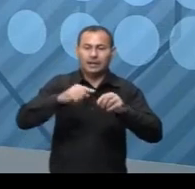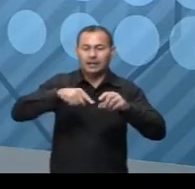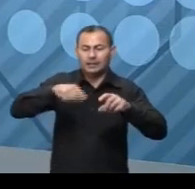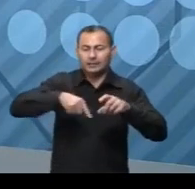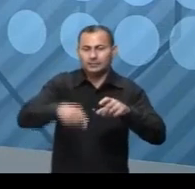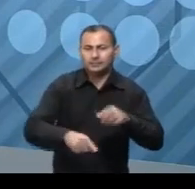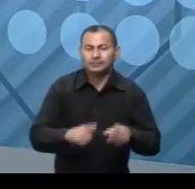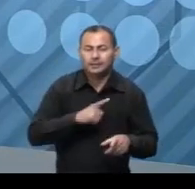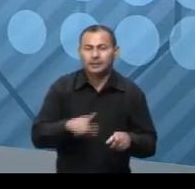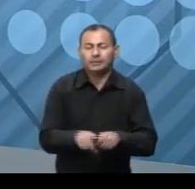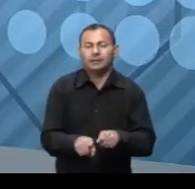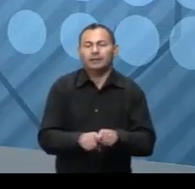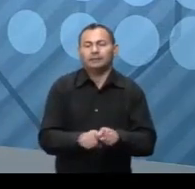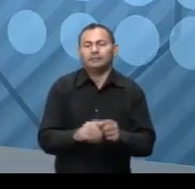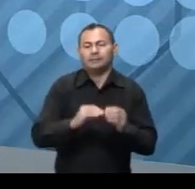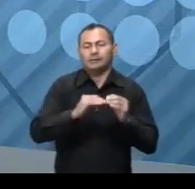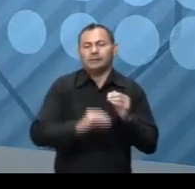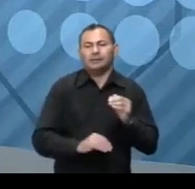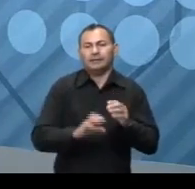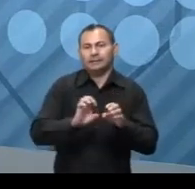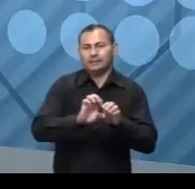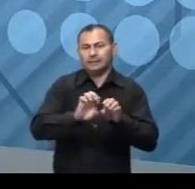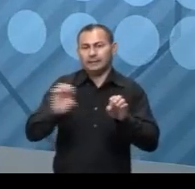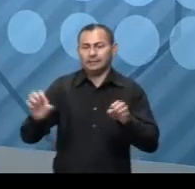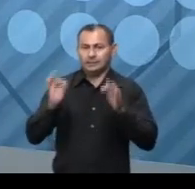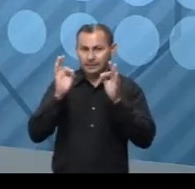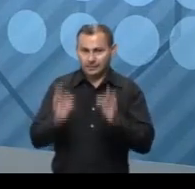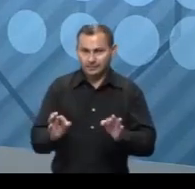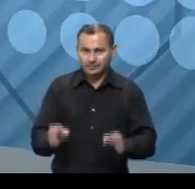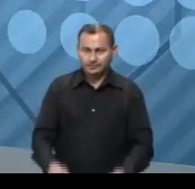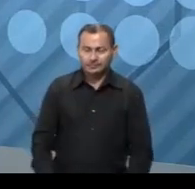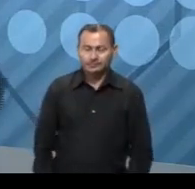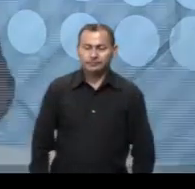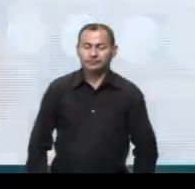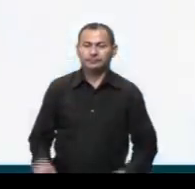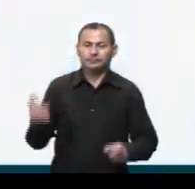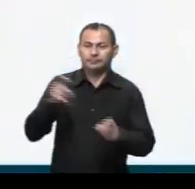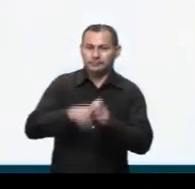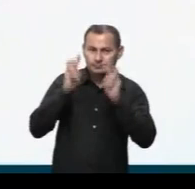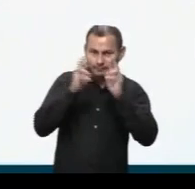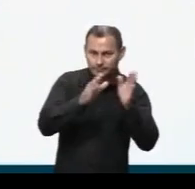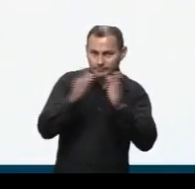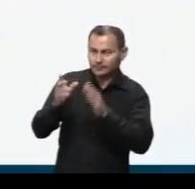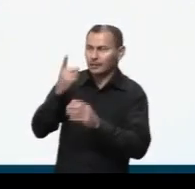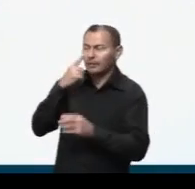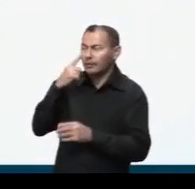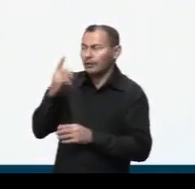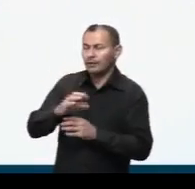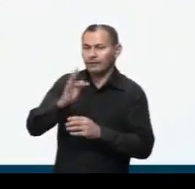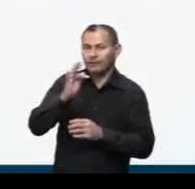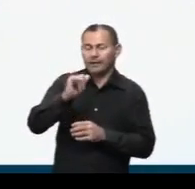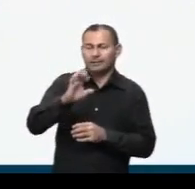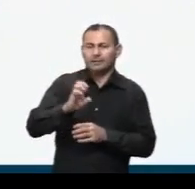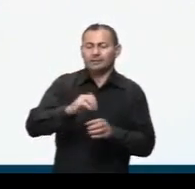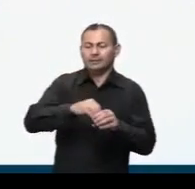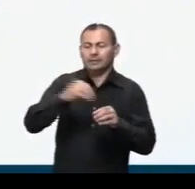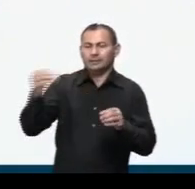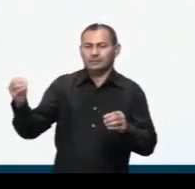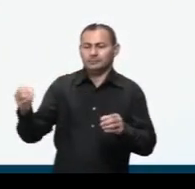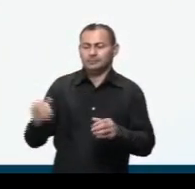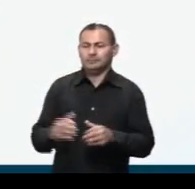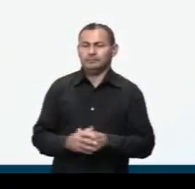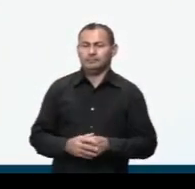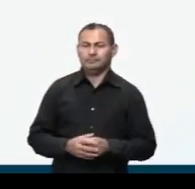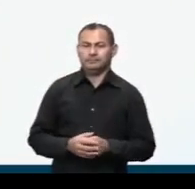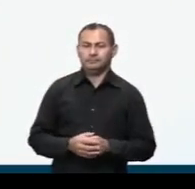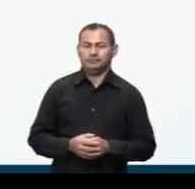caído, ele tem uma inclinação para a esquerda, tá bom? Então, retornando lá para o quadro, a gente vê, ó, com a face esquerda, né?